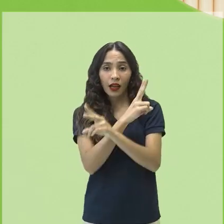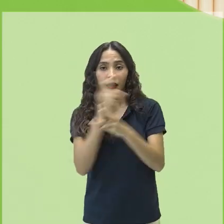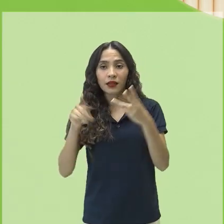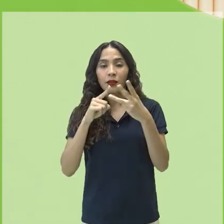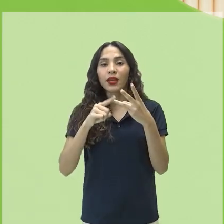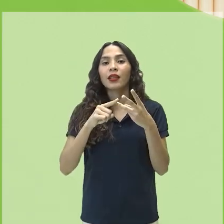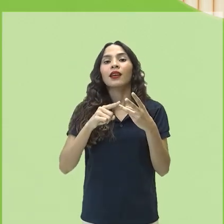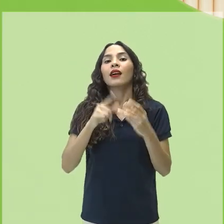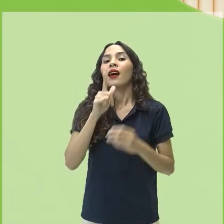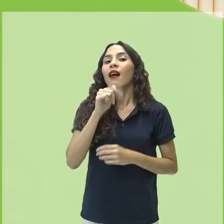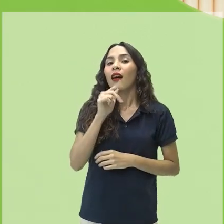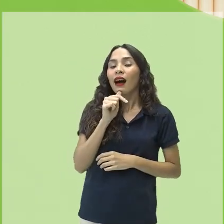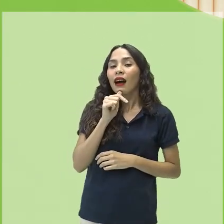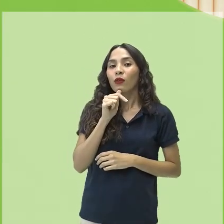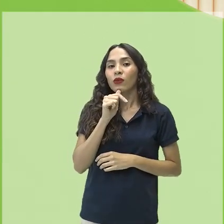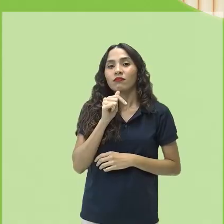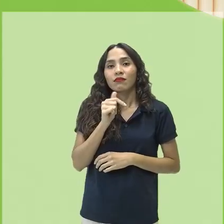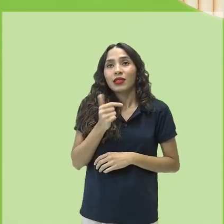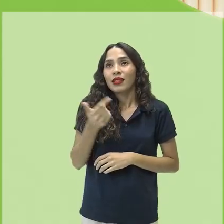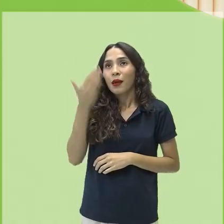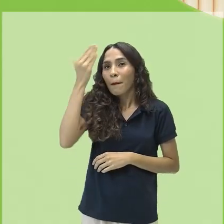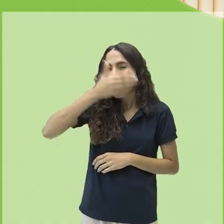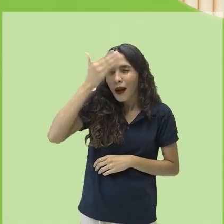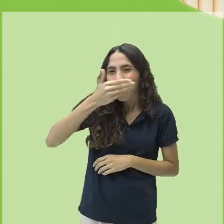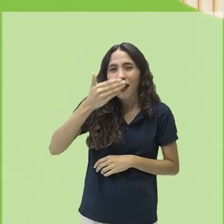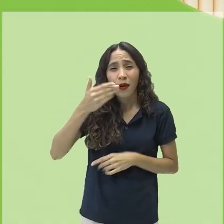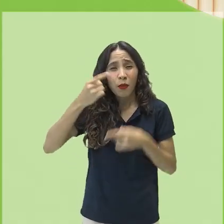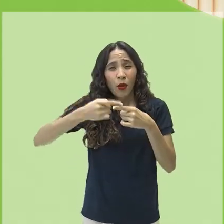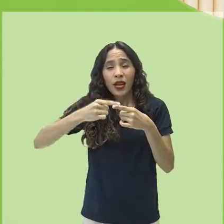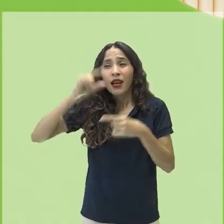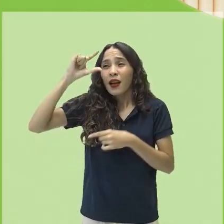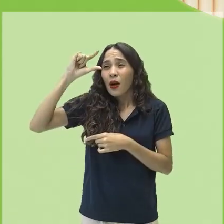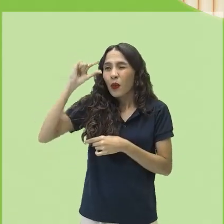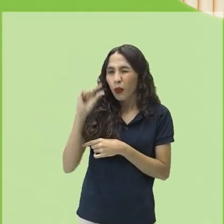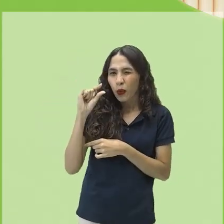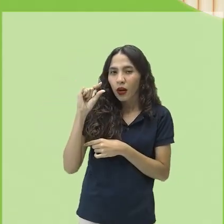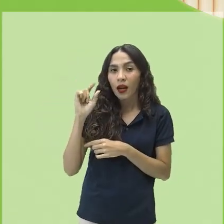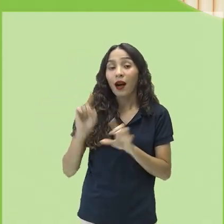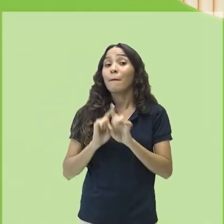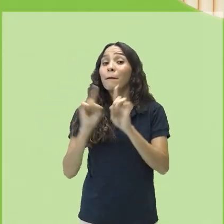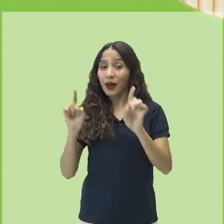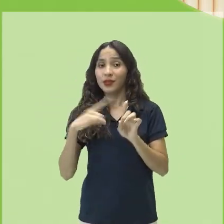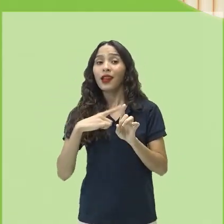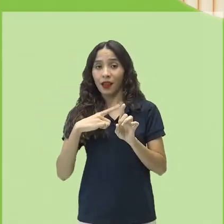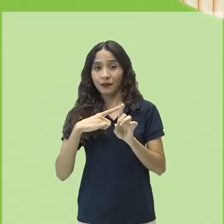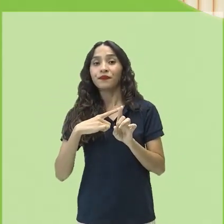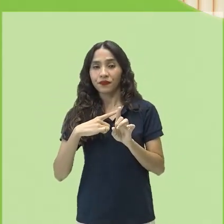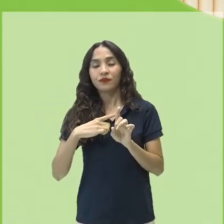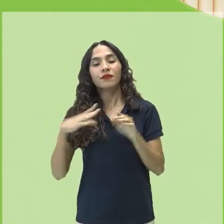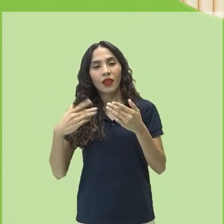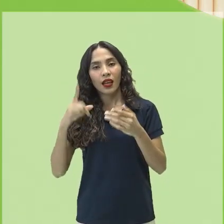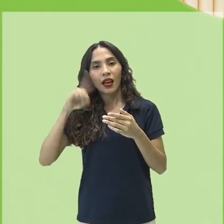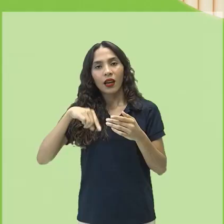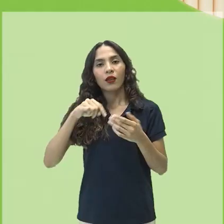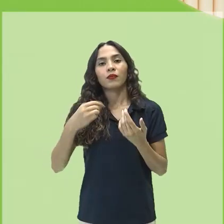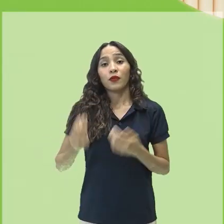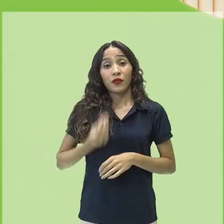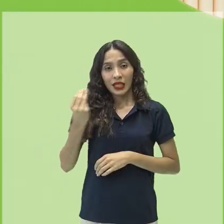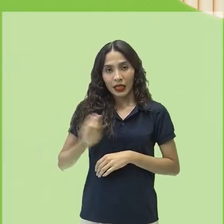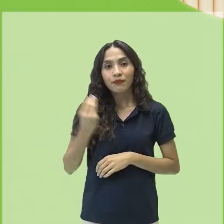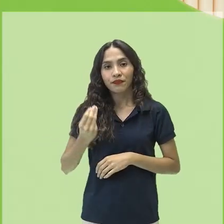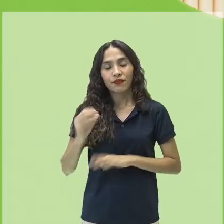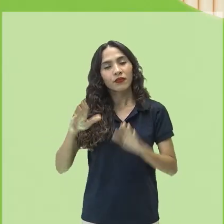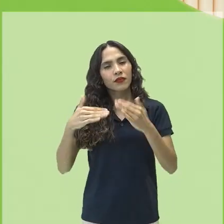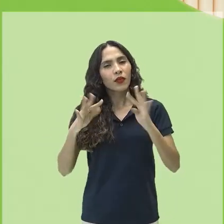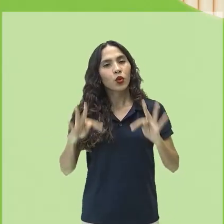na água, né? A gente não consegue ver, porque ela é pequenininha, é microscópica, mas ela existe, né? Ela é um ser vivo, tá certo?